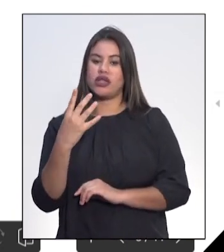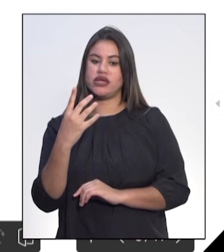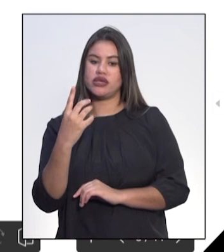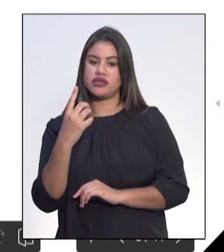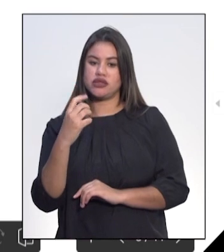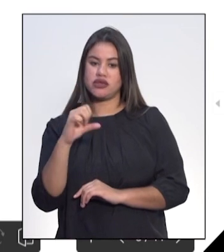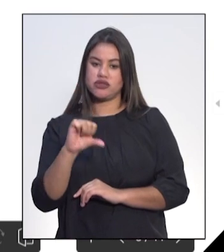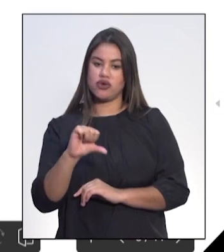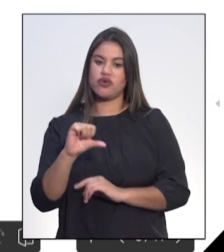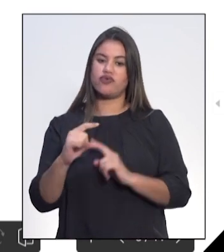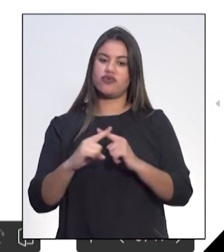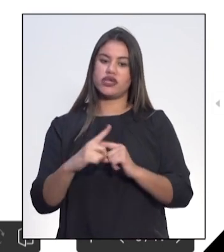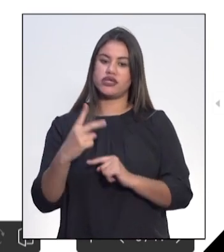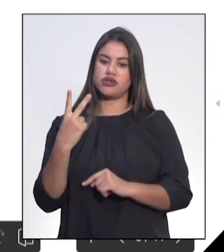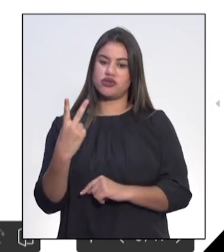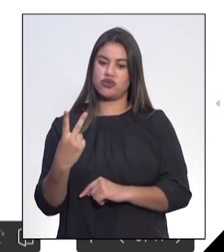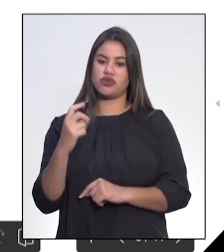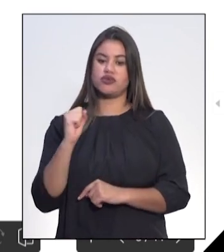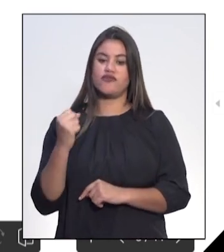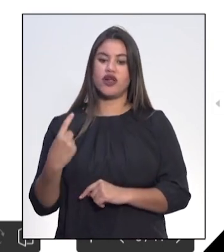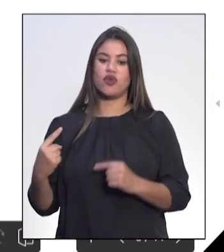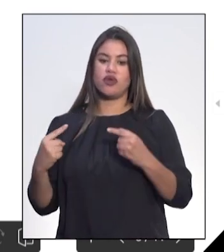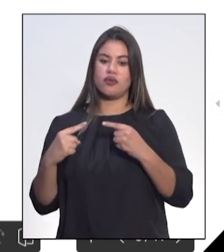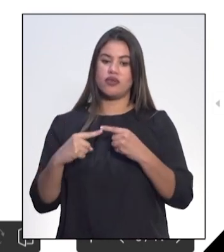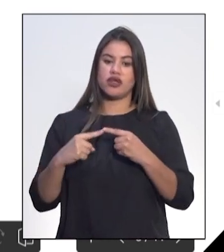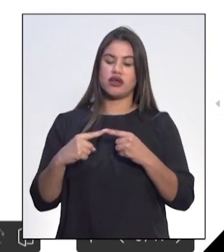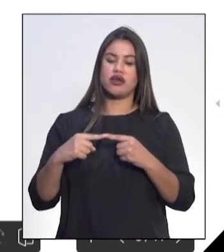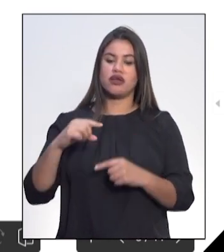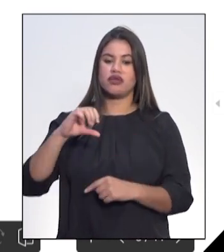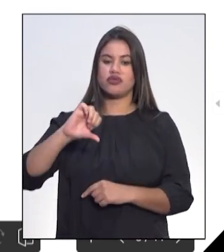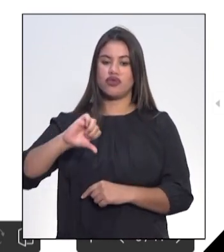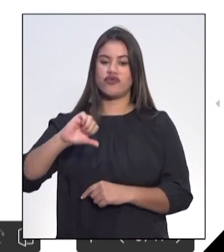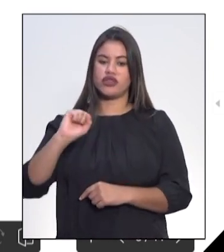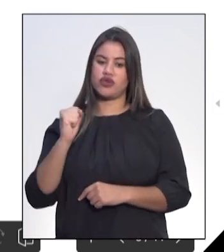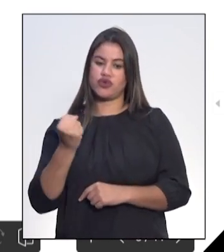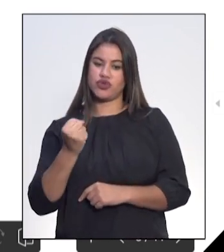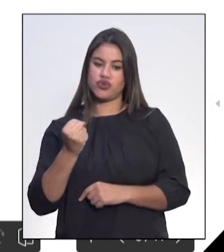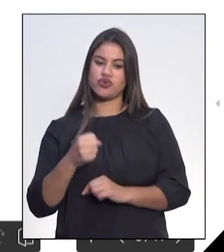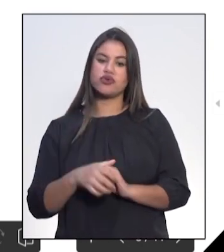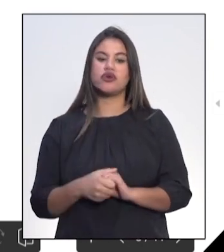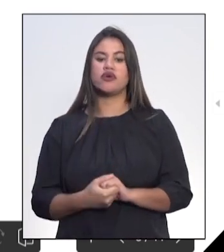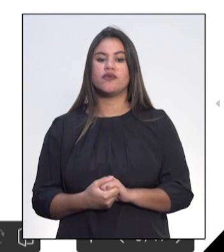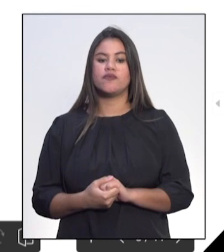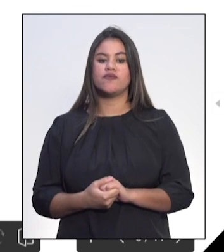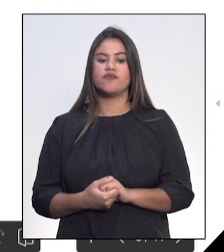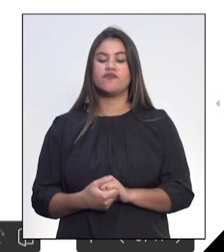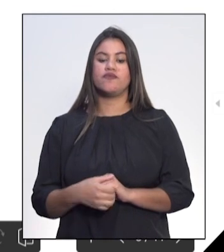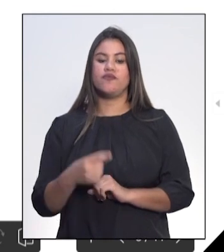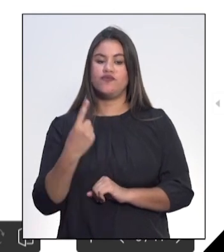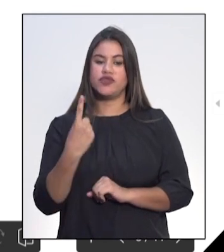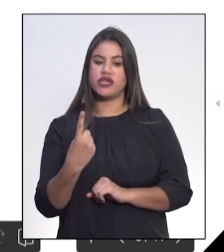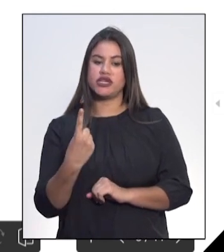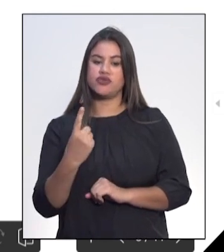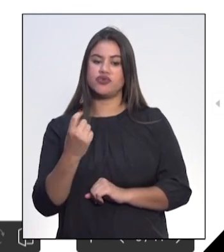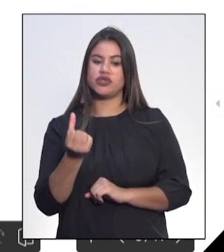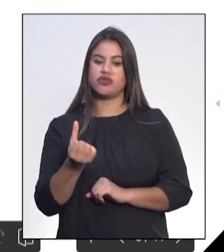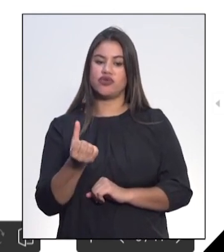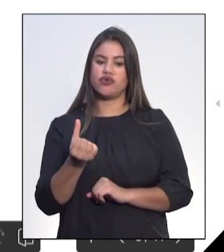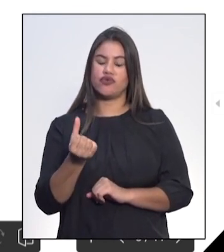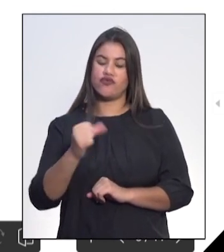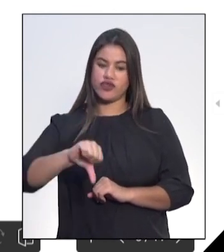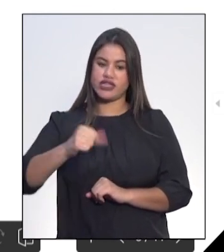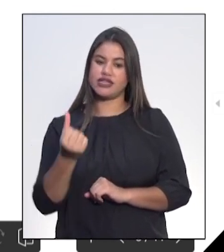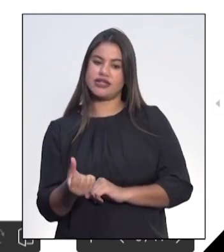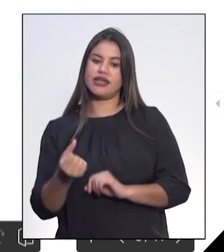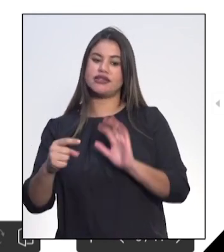18, vai 1. 2 vezes 4, 8 mais 1, 9, 98. E 196 menos